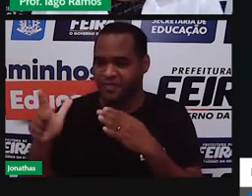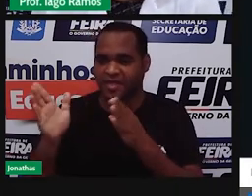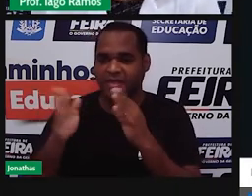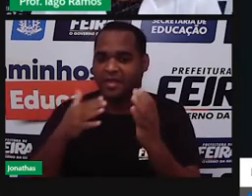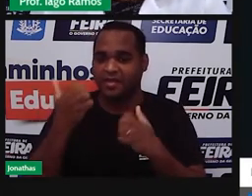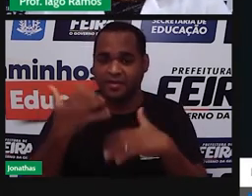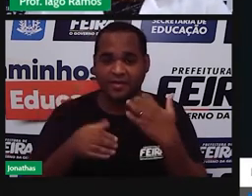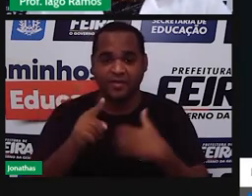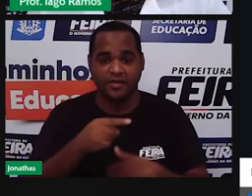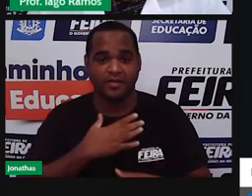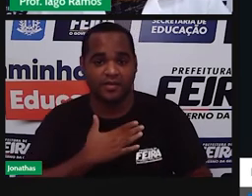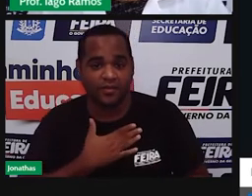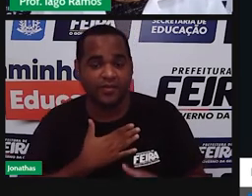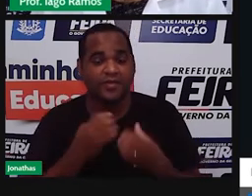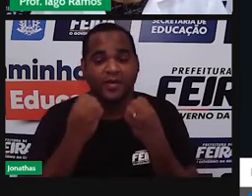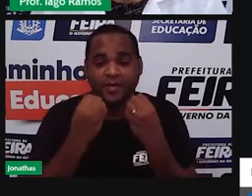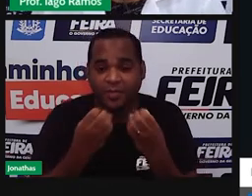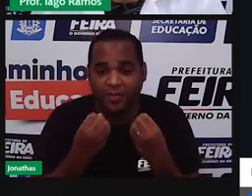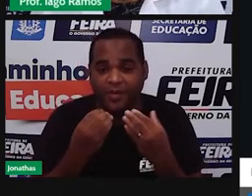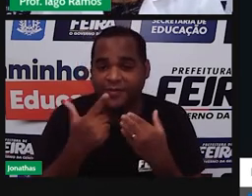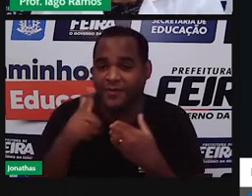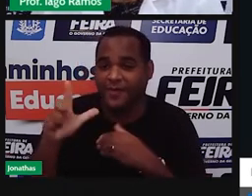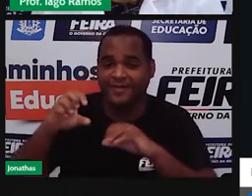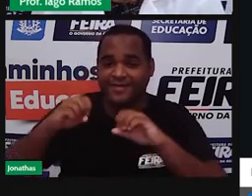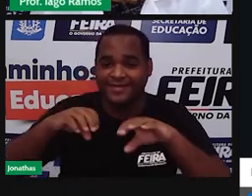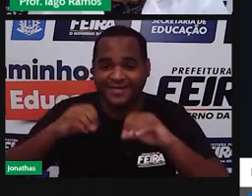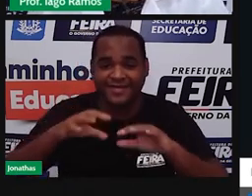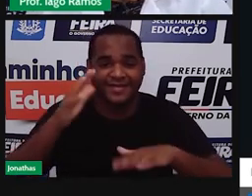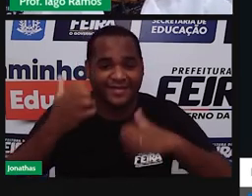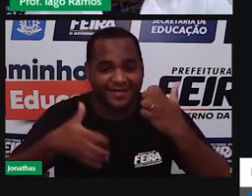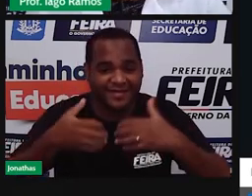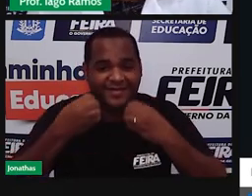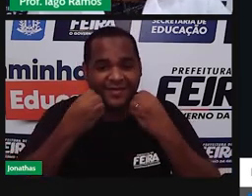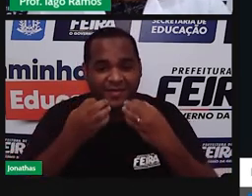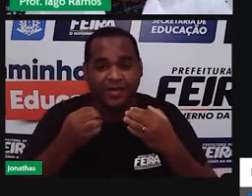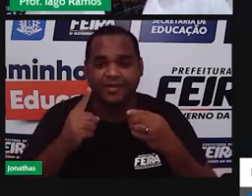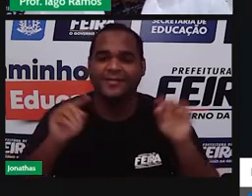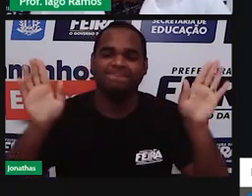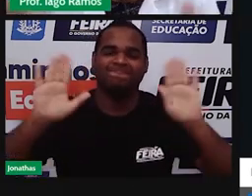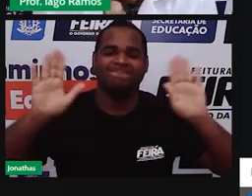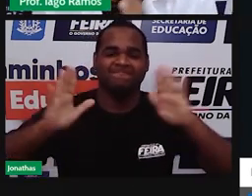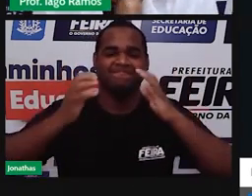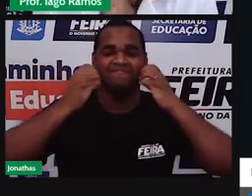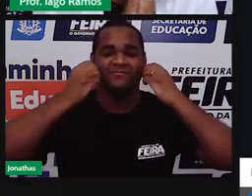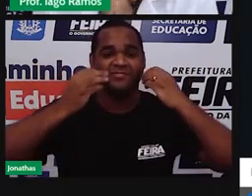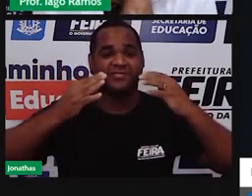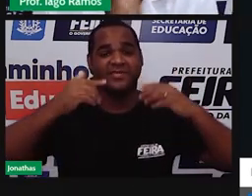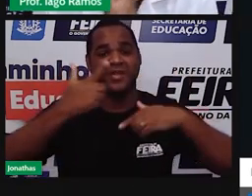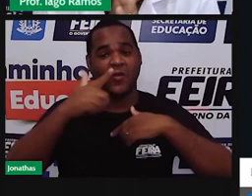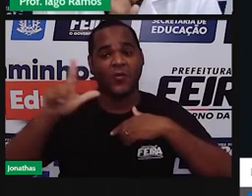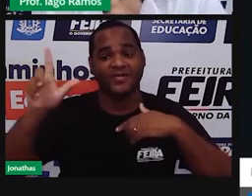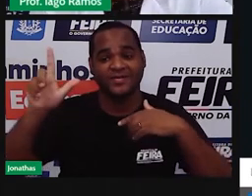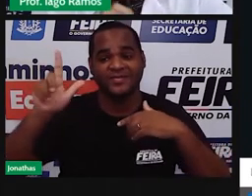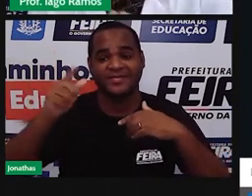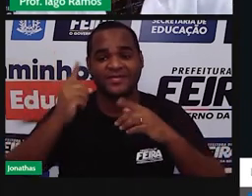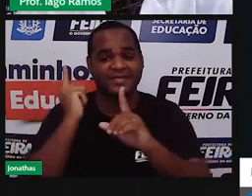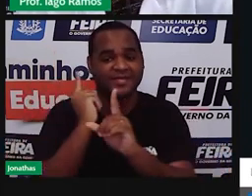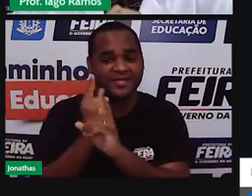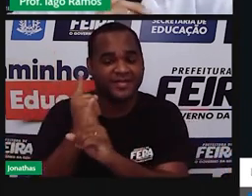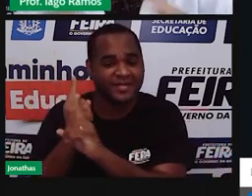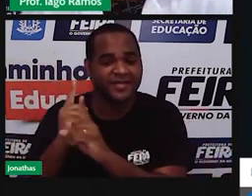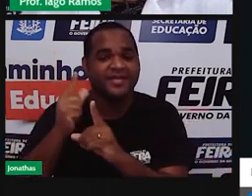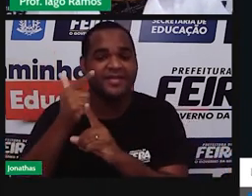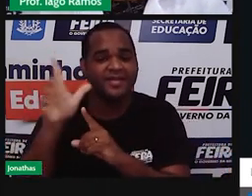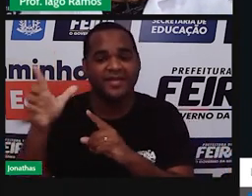você tenha gostado. Para mim foi muito massa estar mais uma vez aqui com vocês, tá bom? Vou me despedindo. Até a próxima. Não